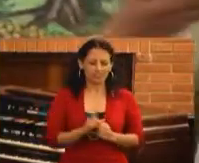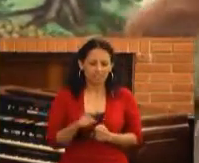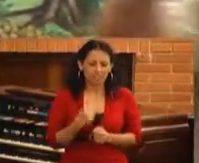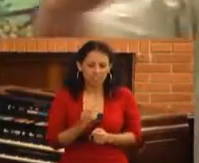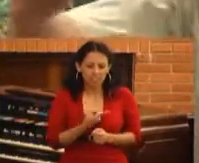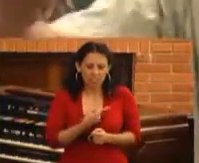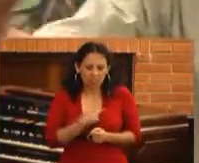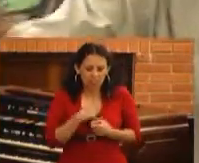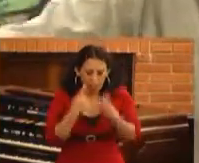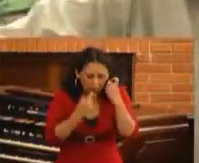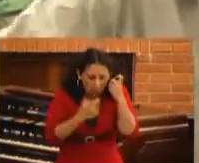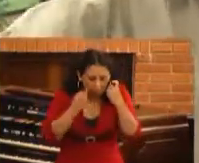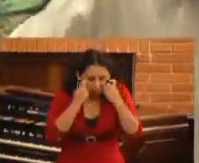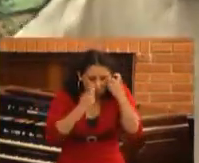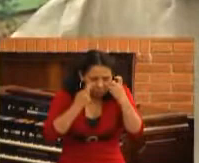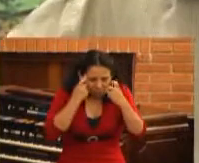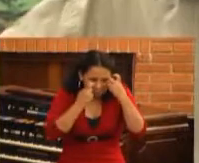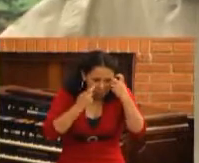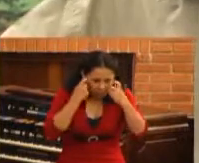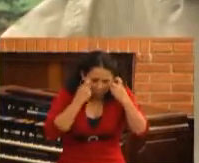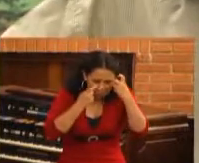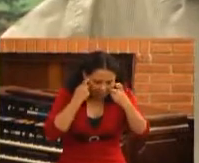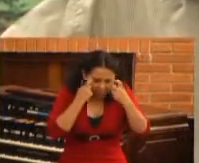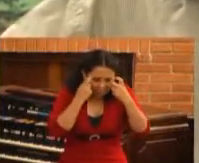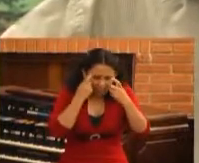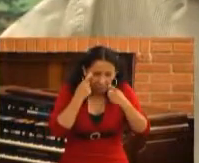de citologia cancerosa.